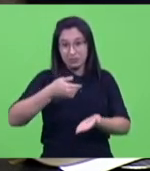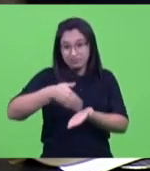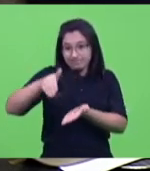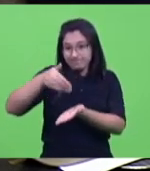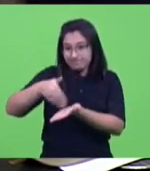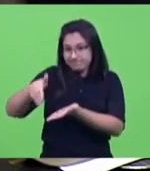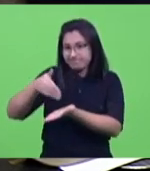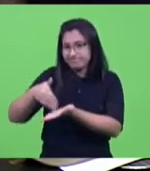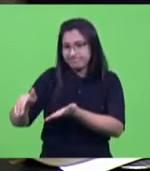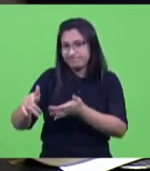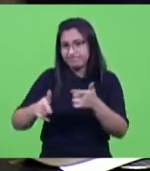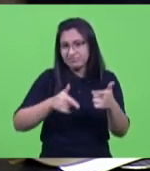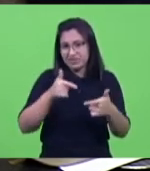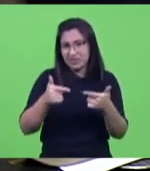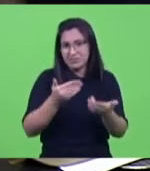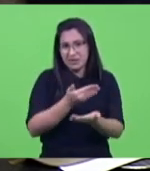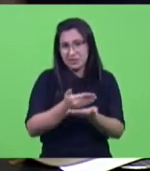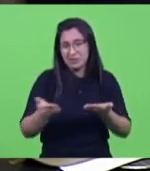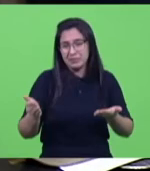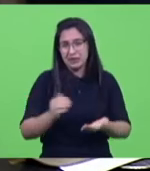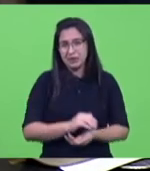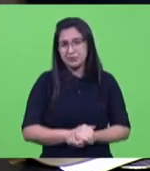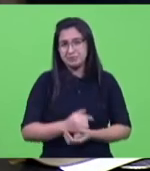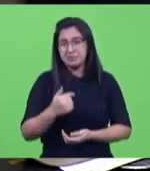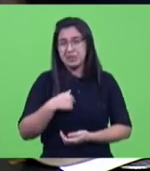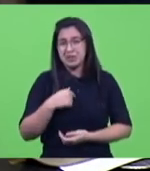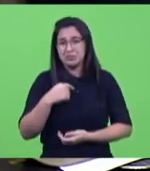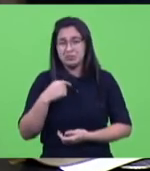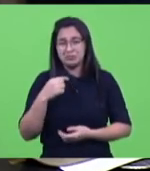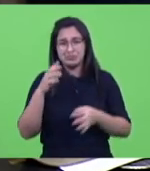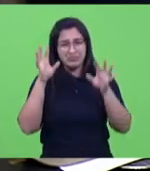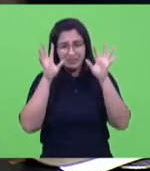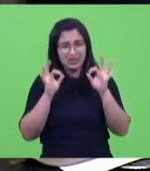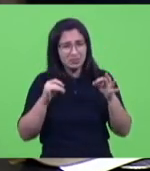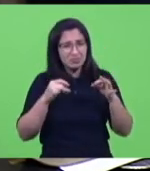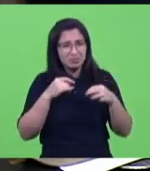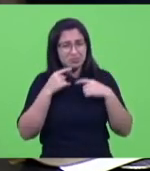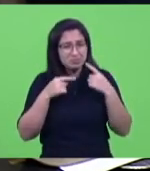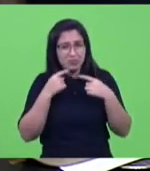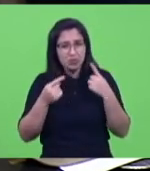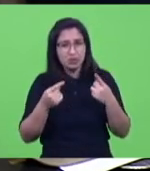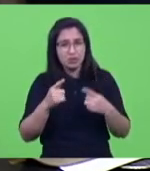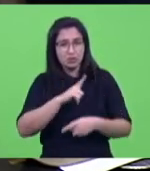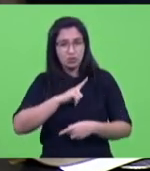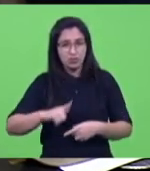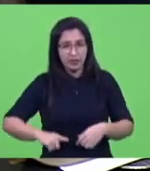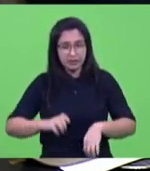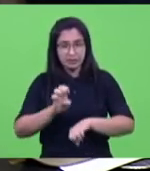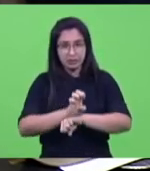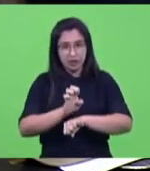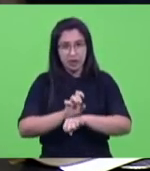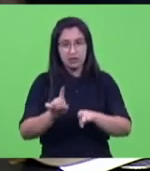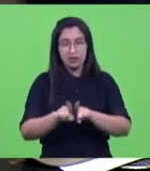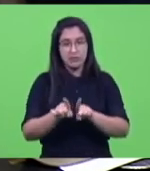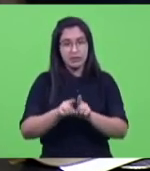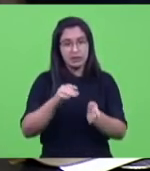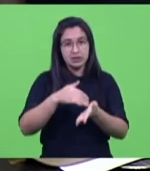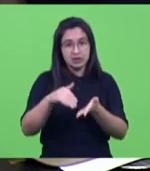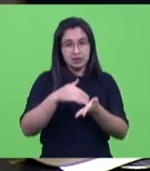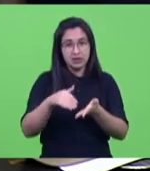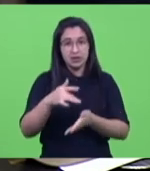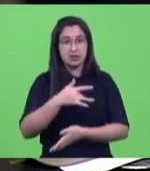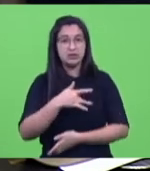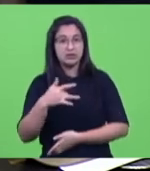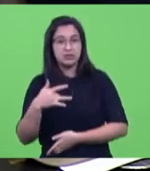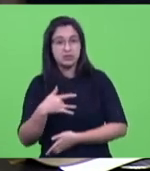dia. E por algum motivo que eu não consigo entender, o nosso governo do estado e a Secretaria de Saúde são